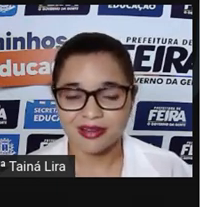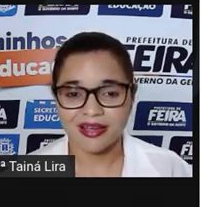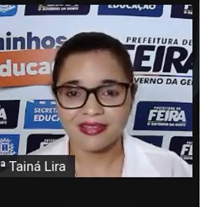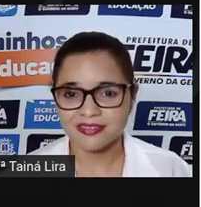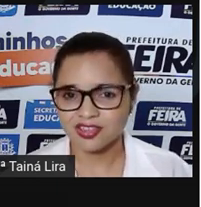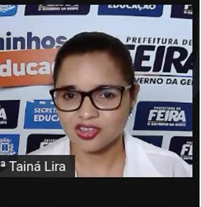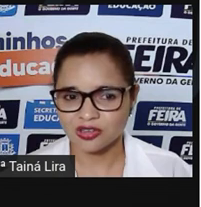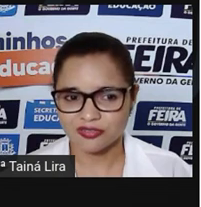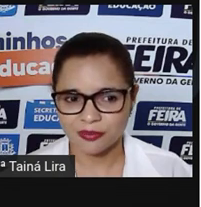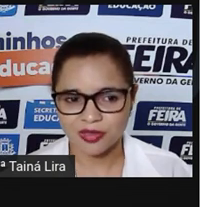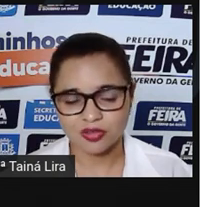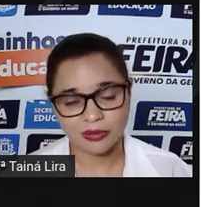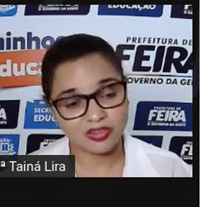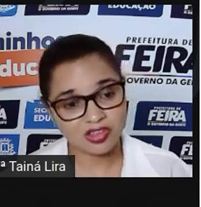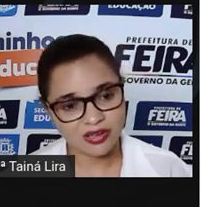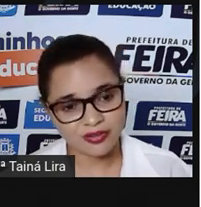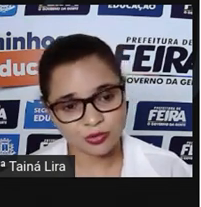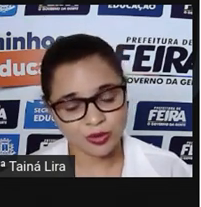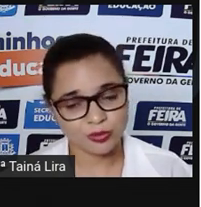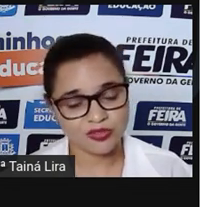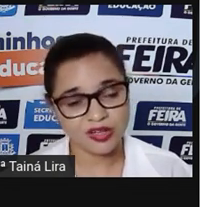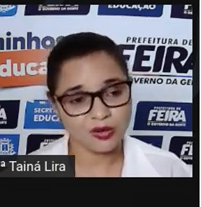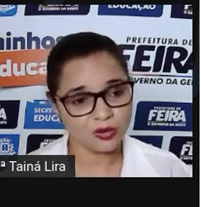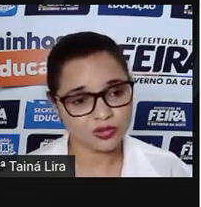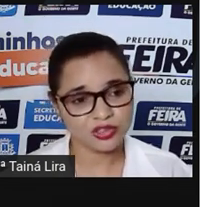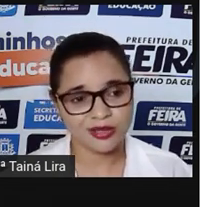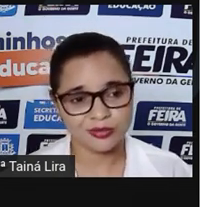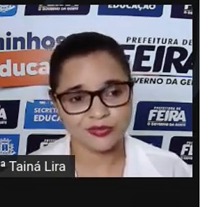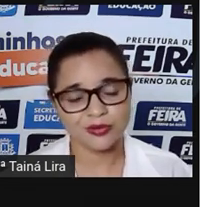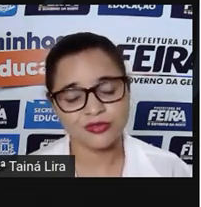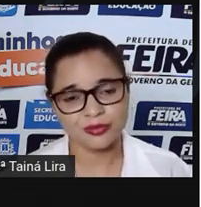a aula, assistir novamente para tirar a sua dúvida